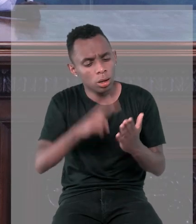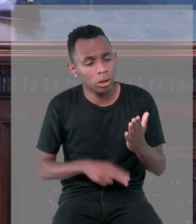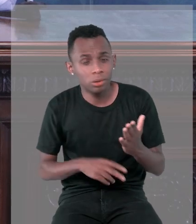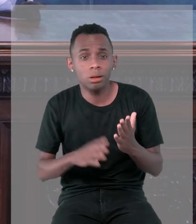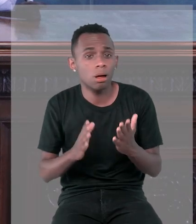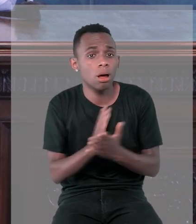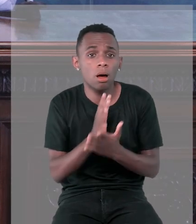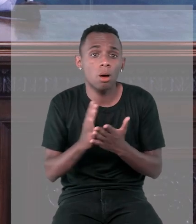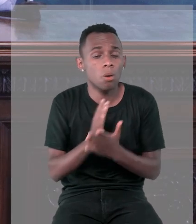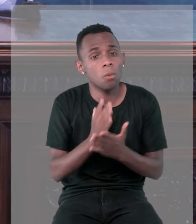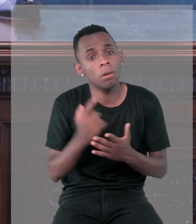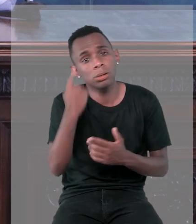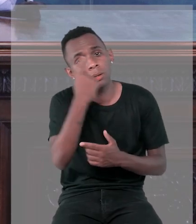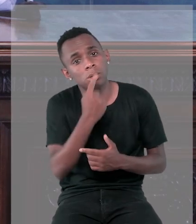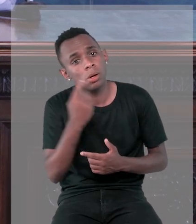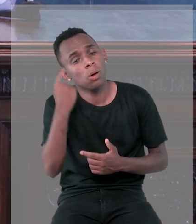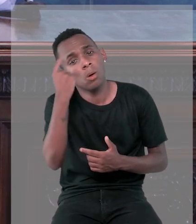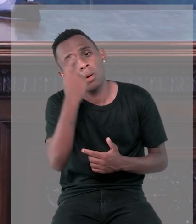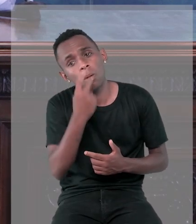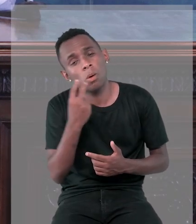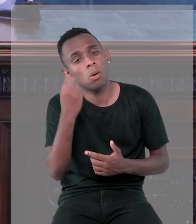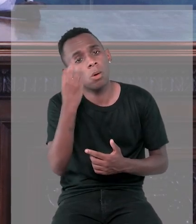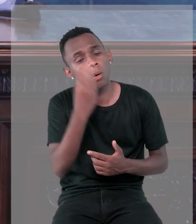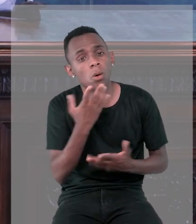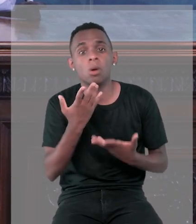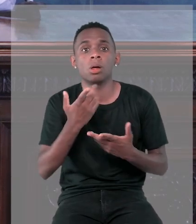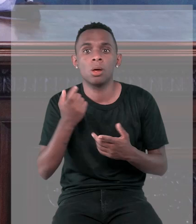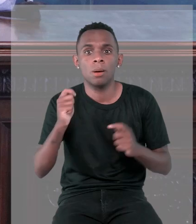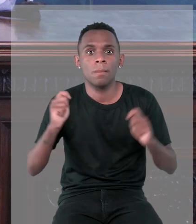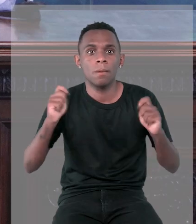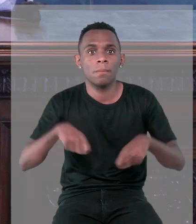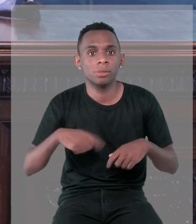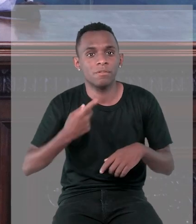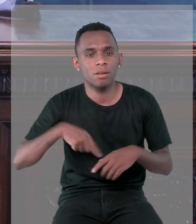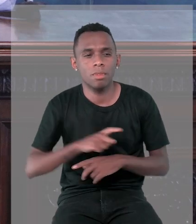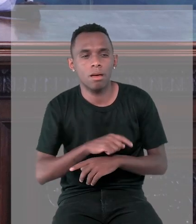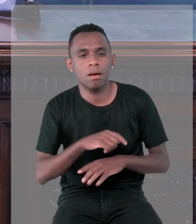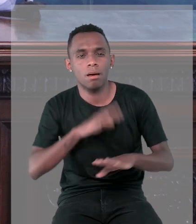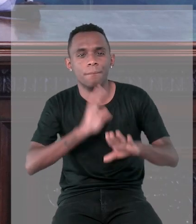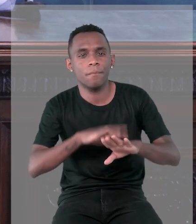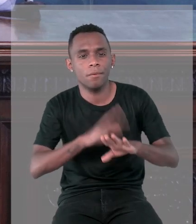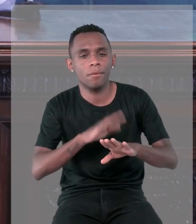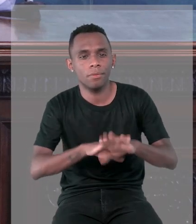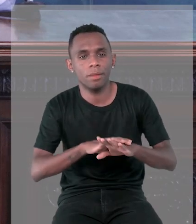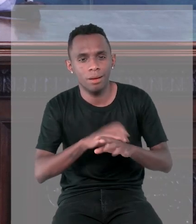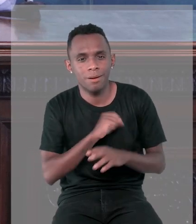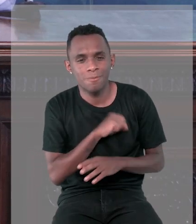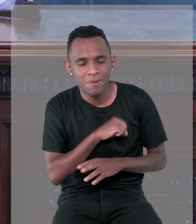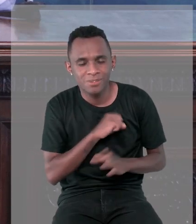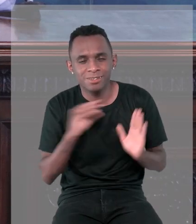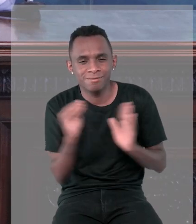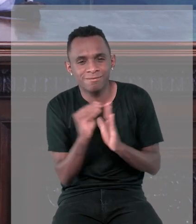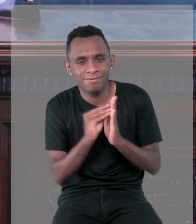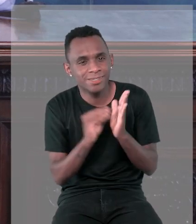algumas horas. Então a gente tem chance de colocar uma porção de armadilha para o leitor, uma porção